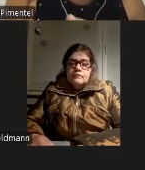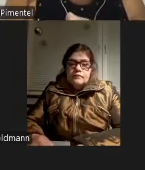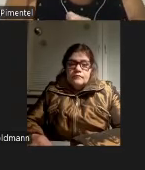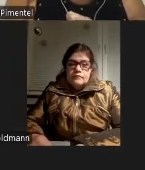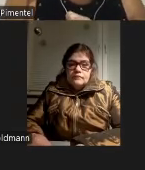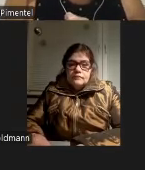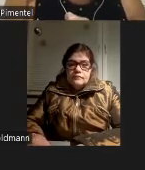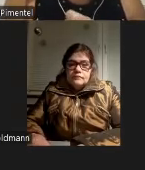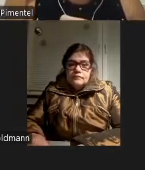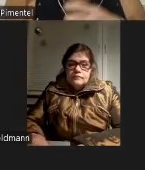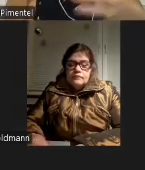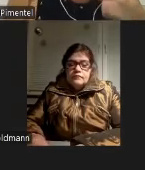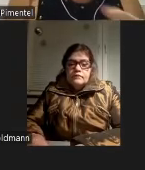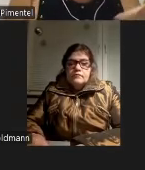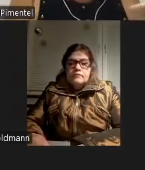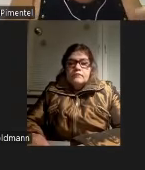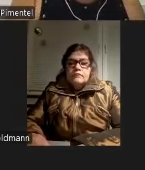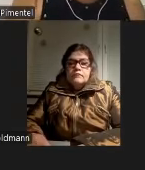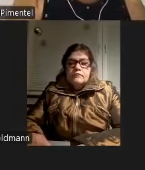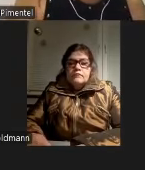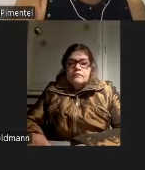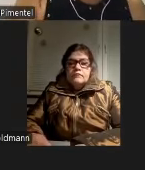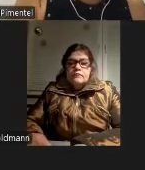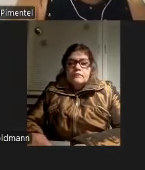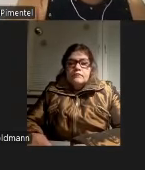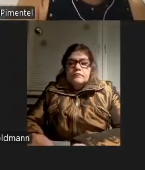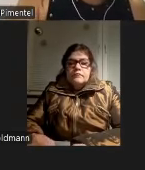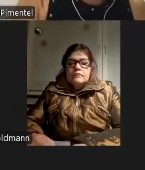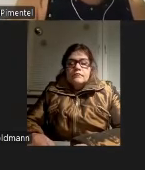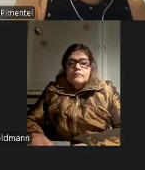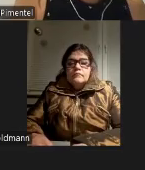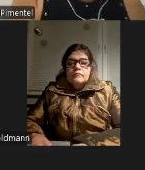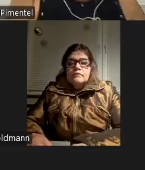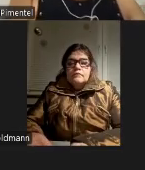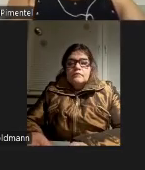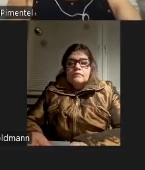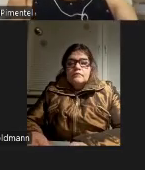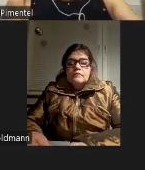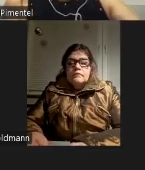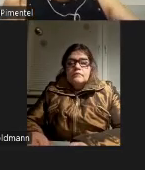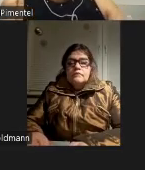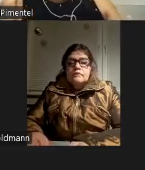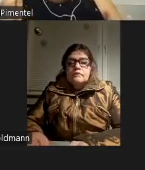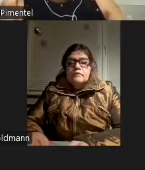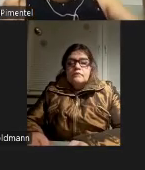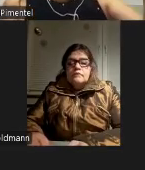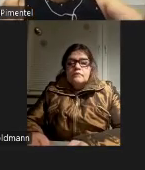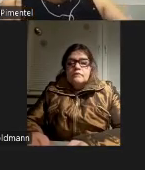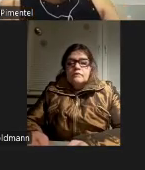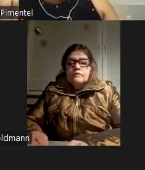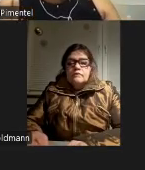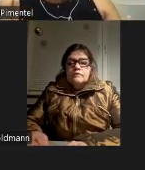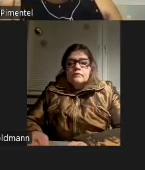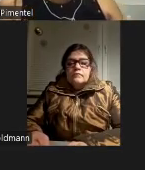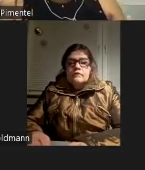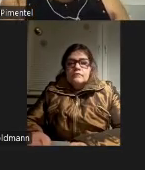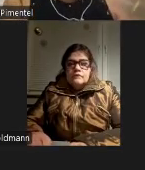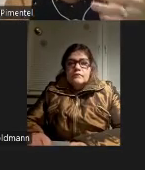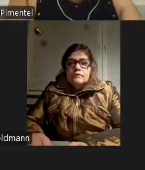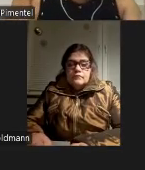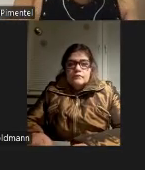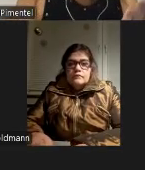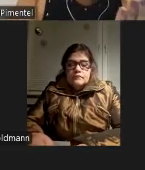dessa detecção de Alzheimer a partir do momento da ocorrência de apneia, identificou-se a apneia, meu paciente tem lá a